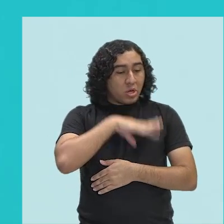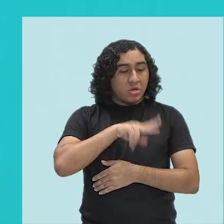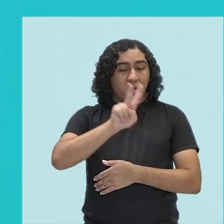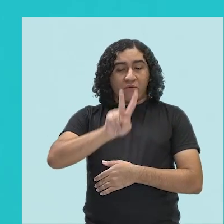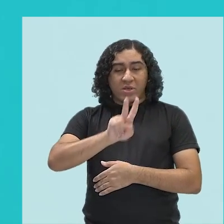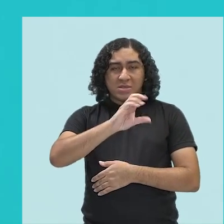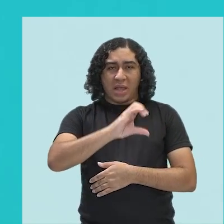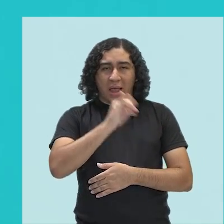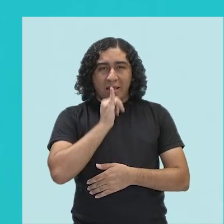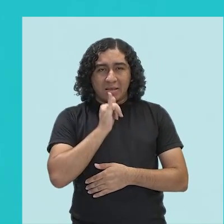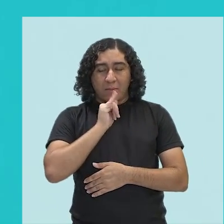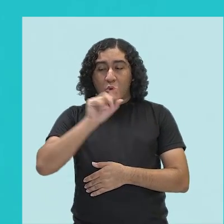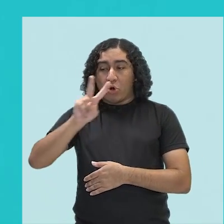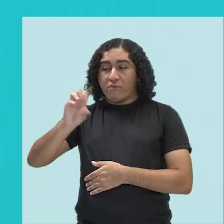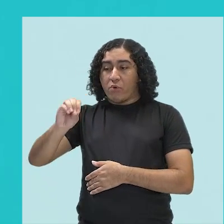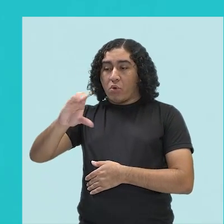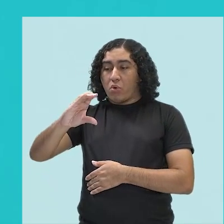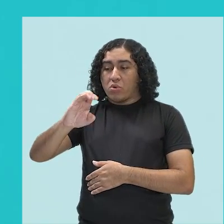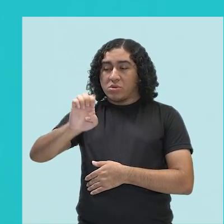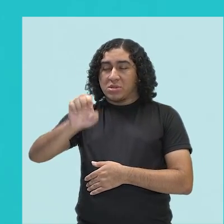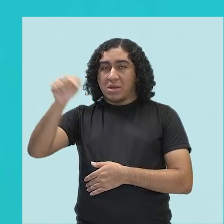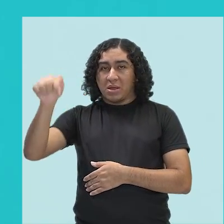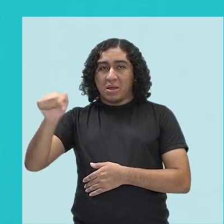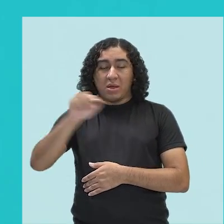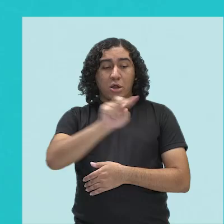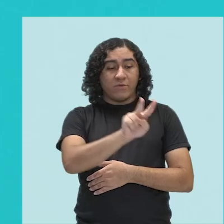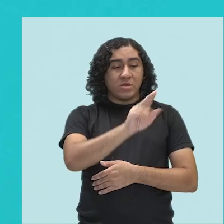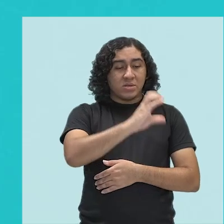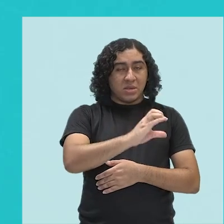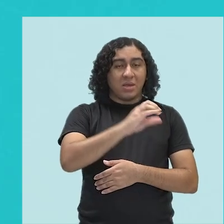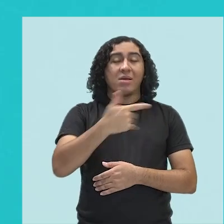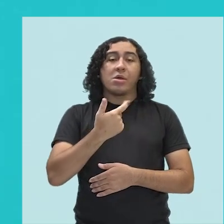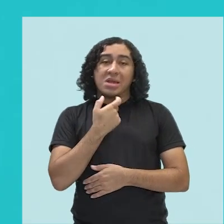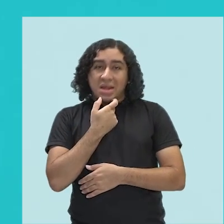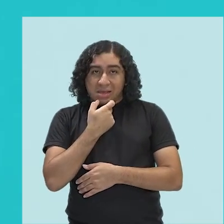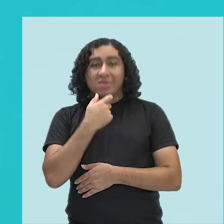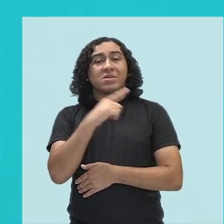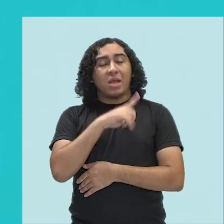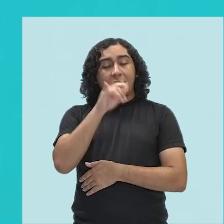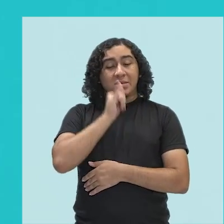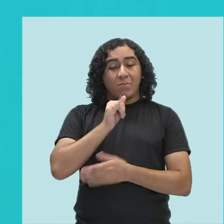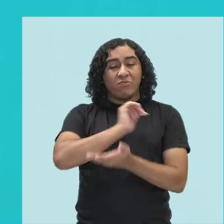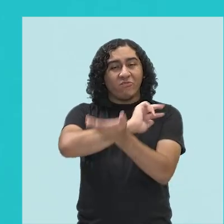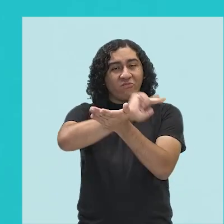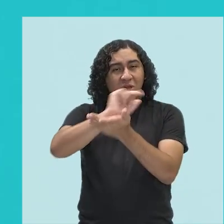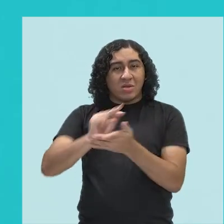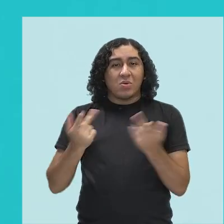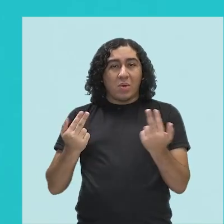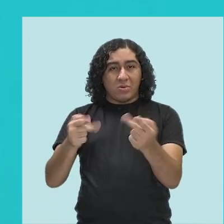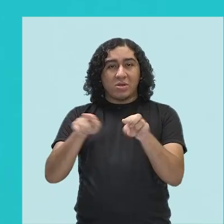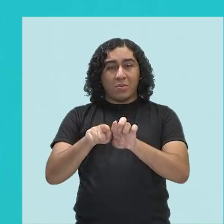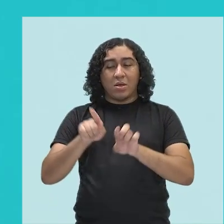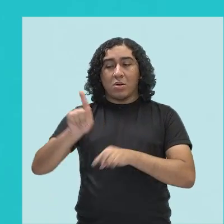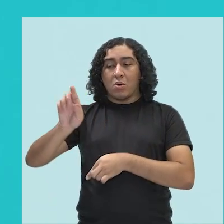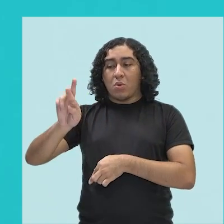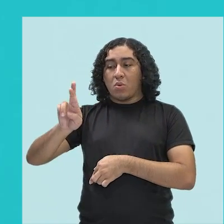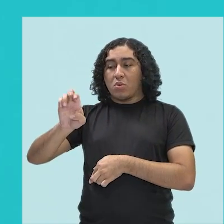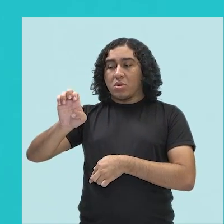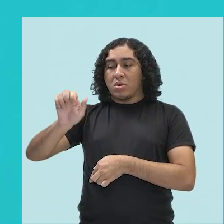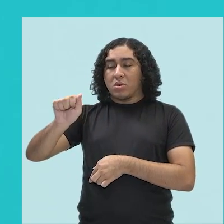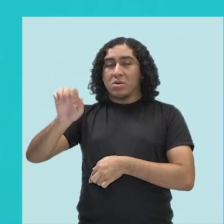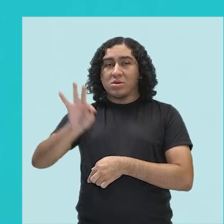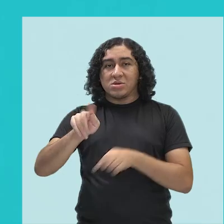VC e várias outras palavras, no inglês a gente viu vários exemplos, né? O